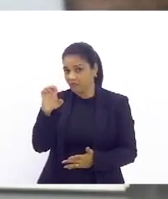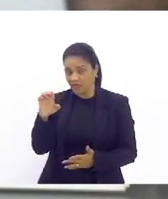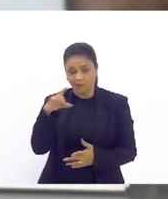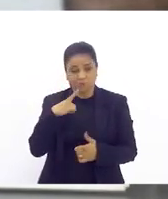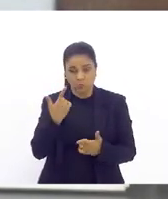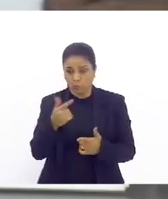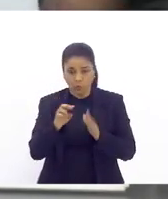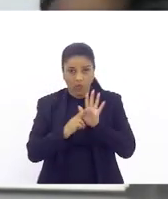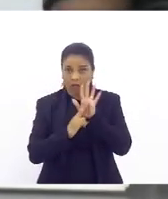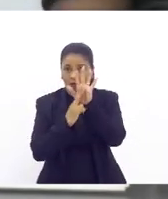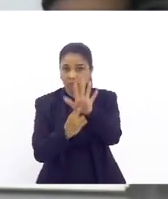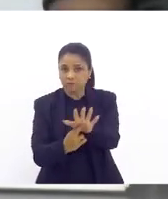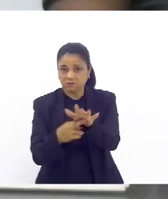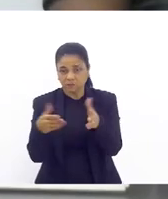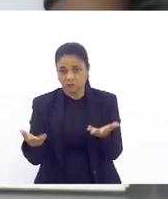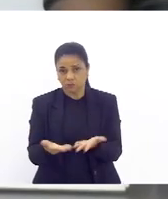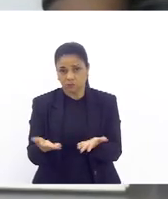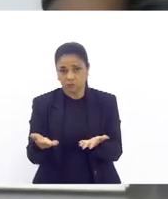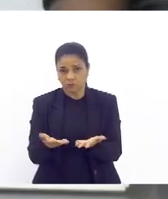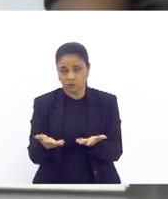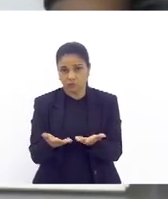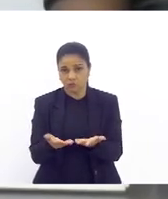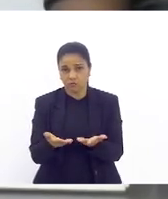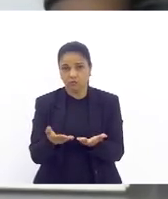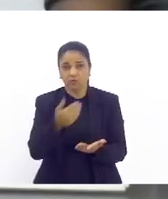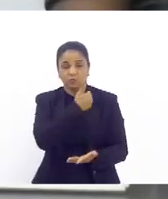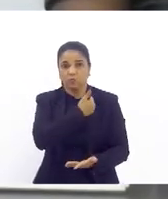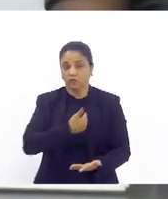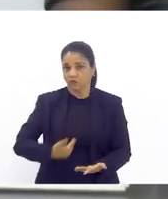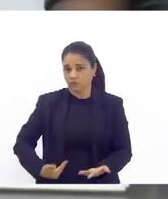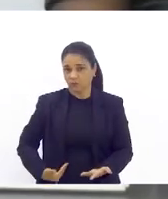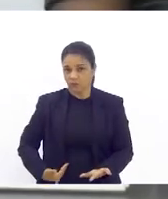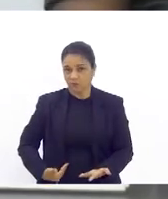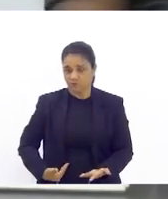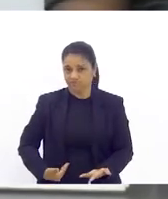representada na parte governamental